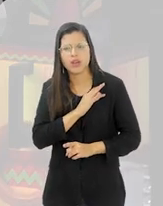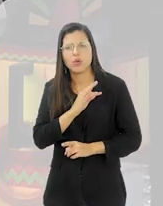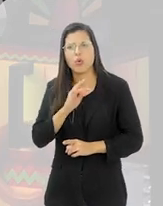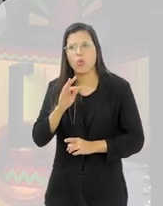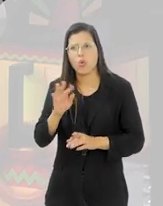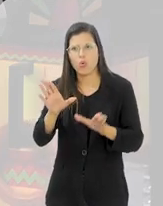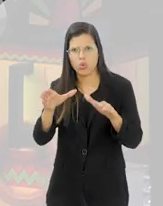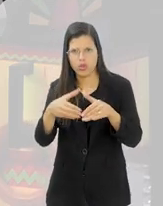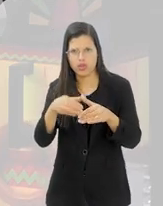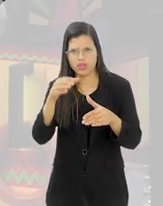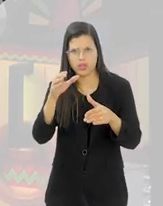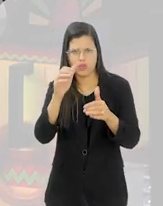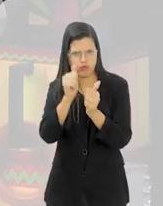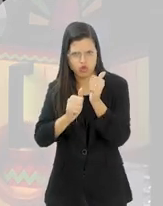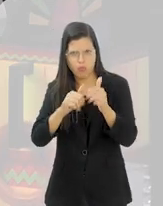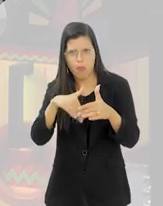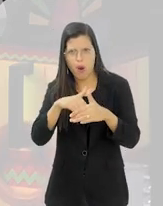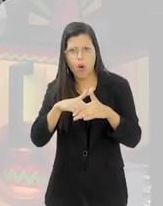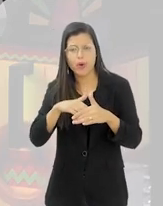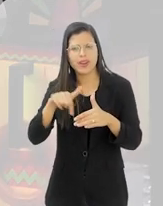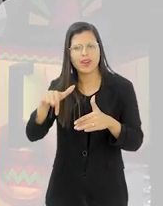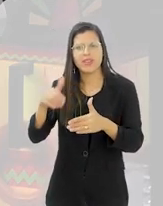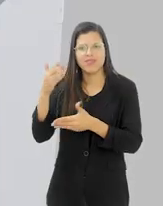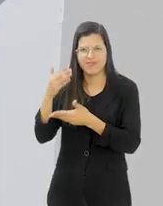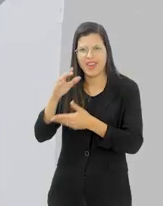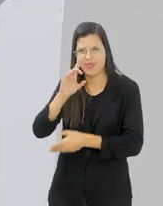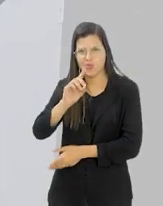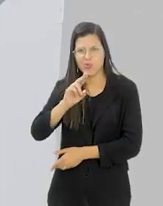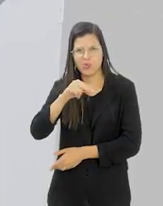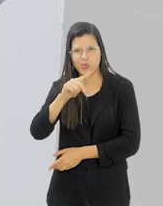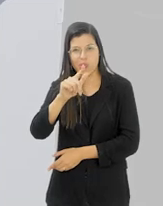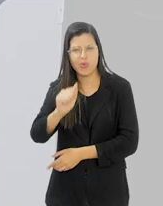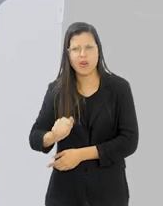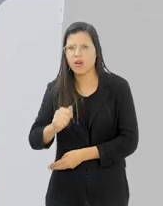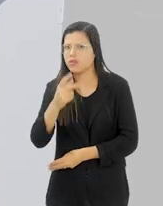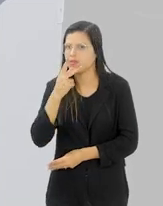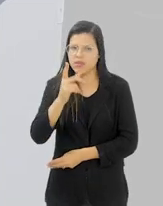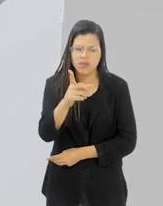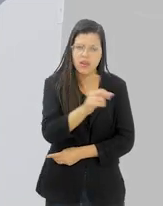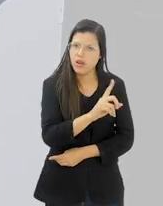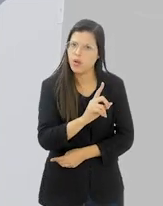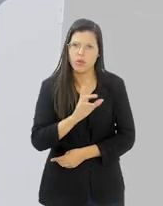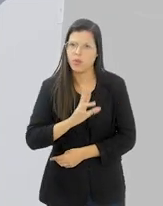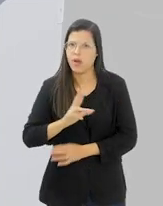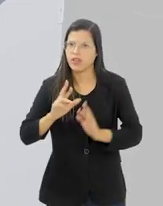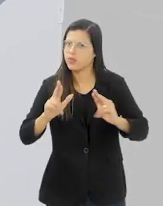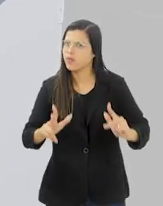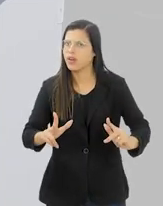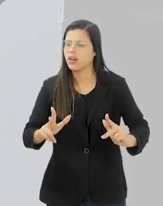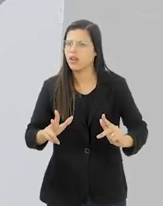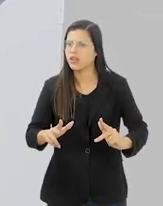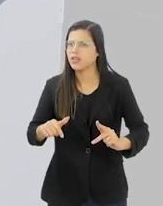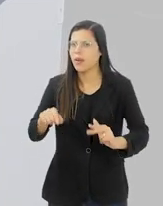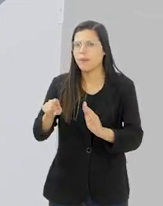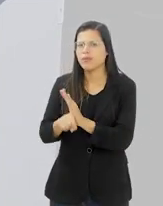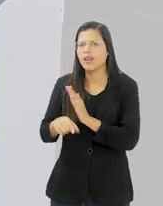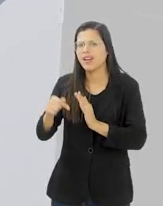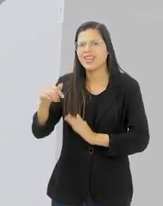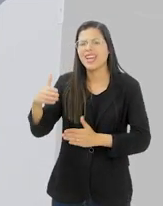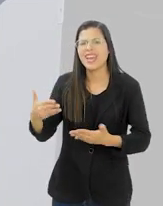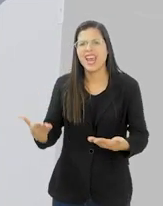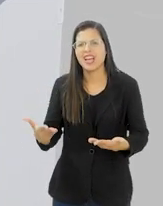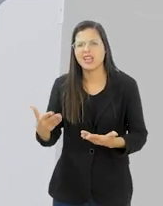o técnico da seleção, que era o Dunga na Achava época. Que era o Dunga. Era o Dunga. Eu falei, não, não é o Dunga. Aí ele falou, mas quem é